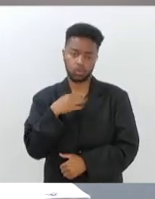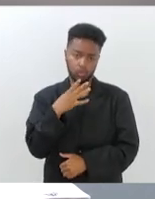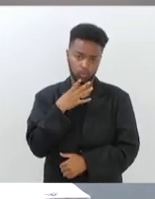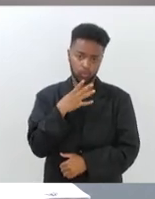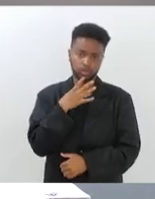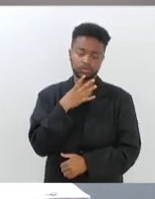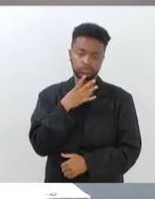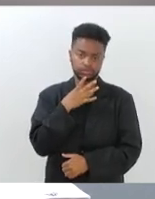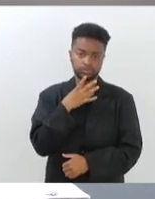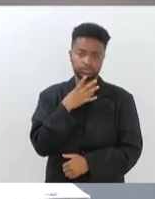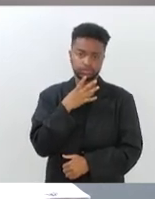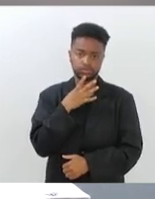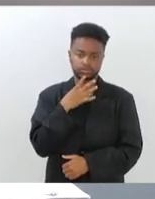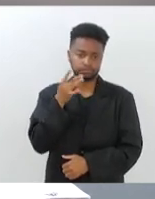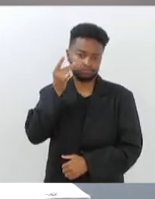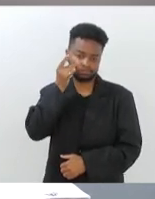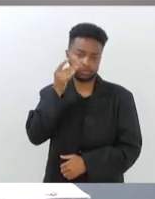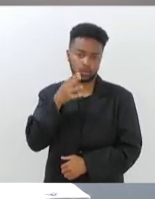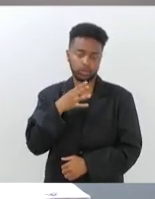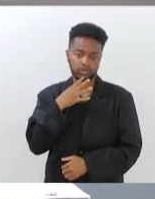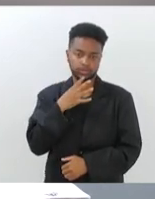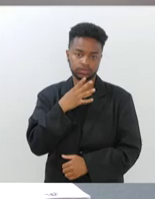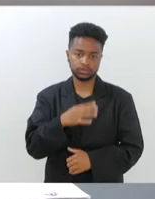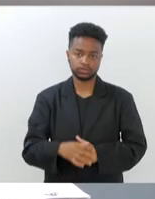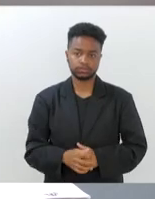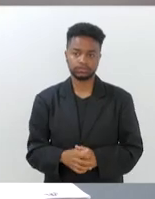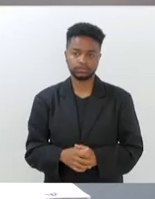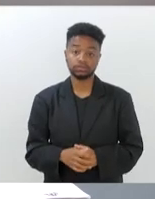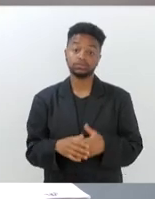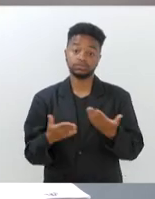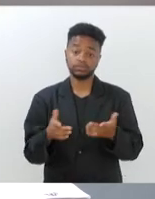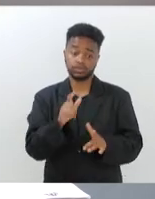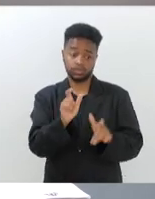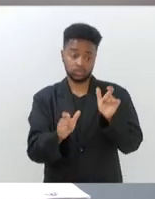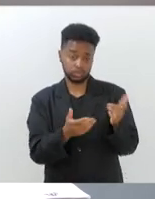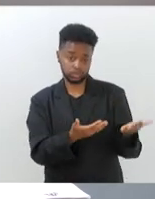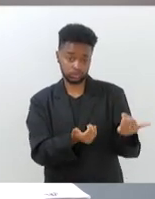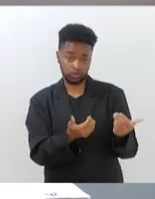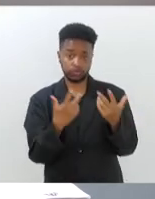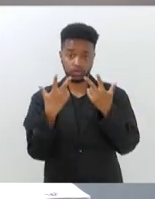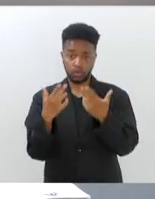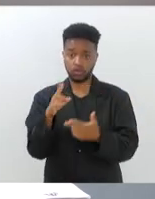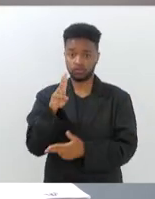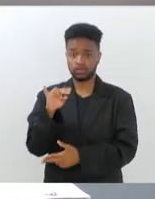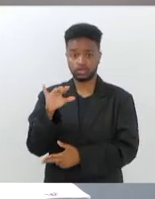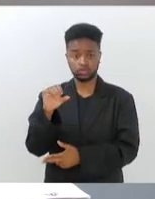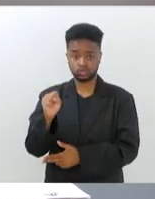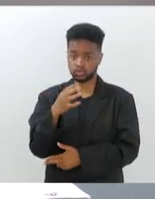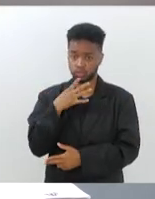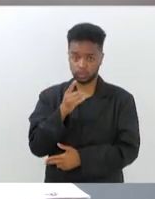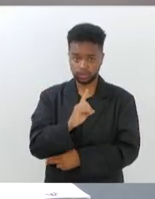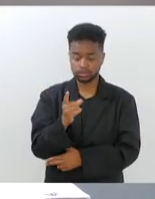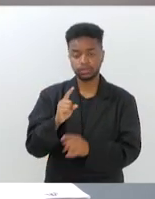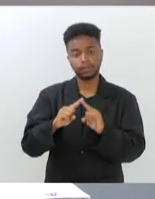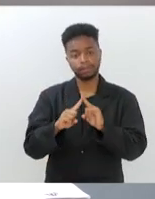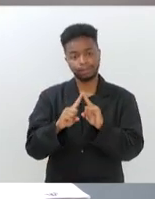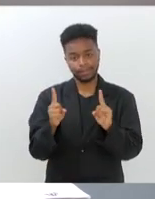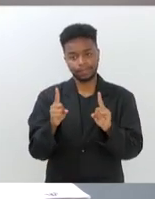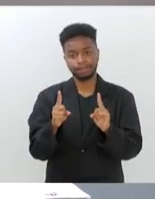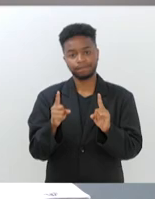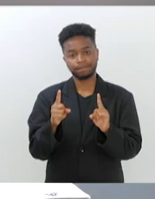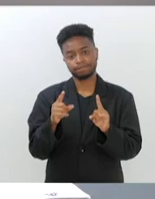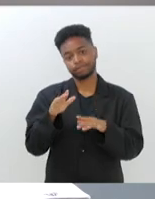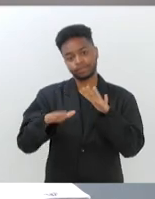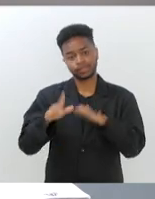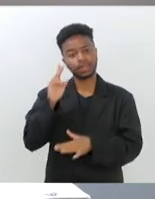até pessoalmente os mais jovens como o Vinícius cosolo não o conheceu mas simplesmente há de